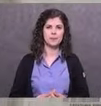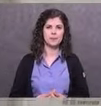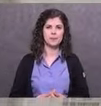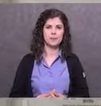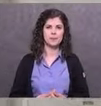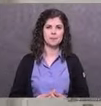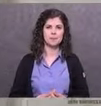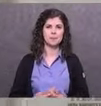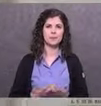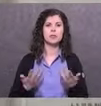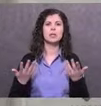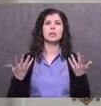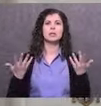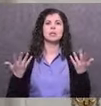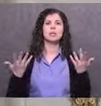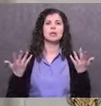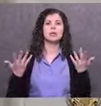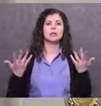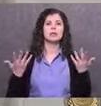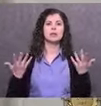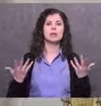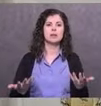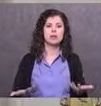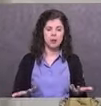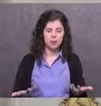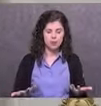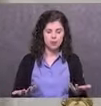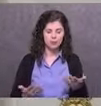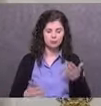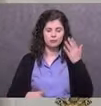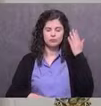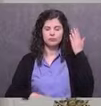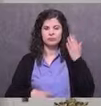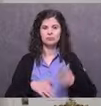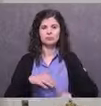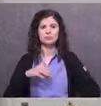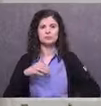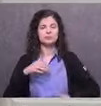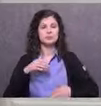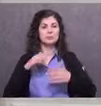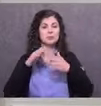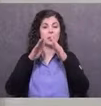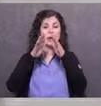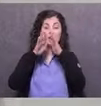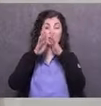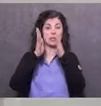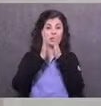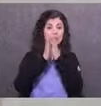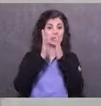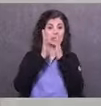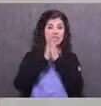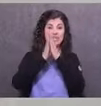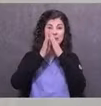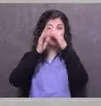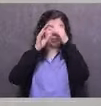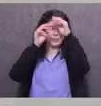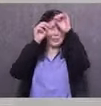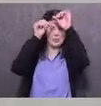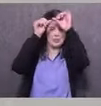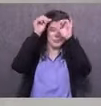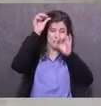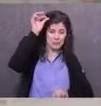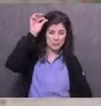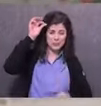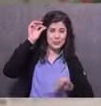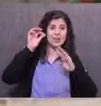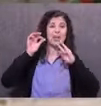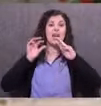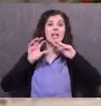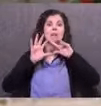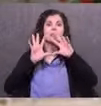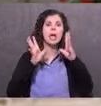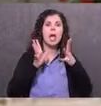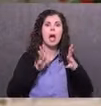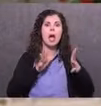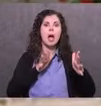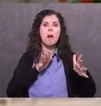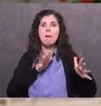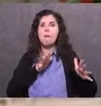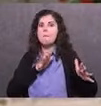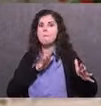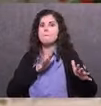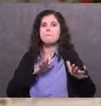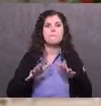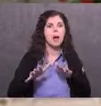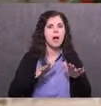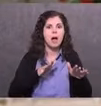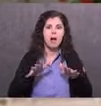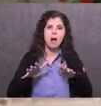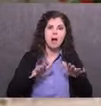Então, o véu do templo rasgou-se em duas partes, de alto a baixo. A terra tremeu e as rochas